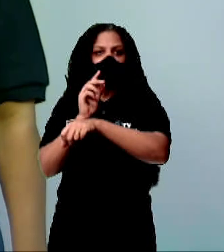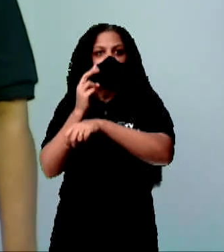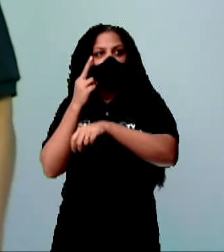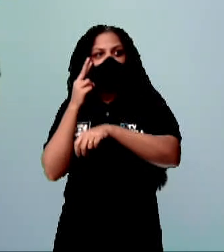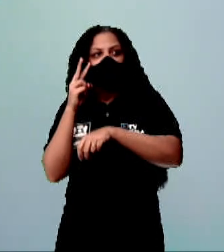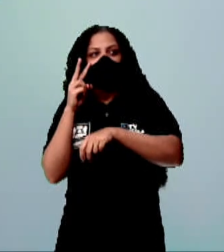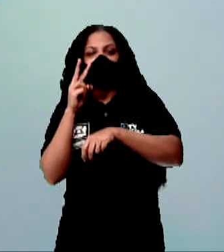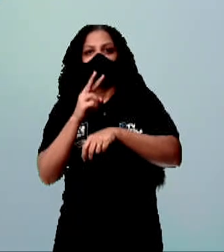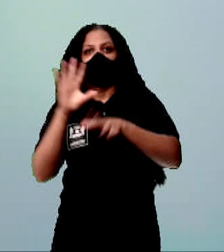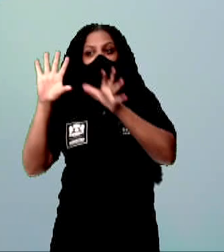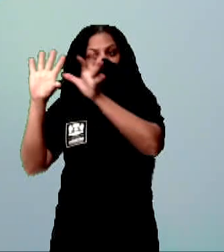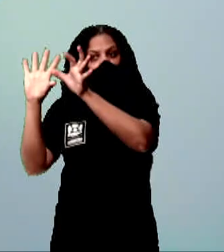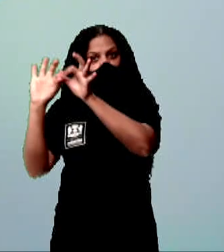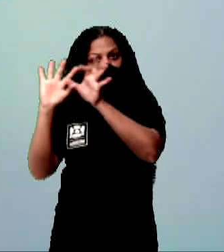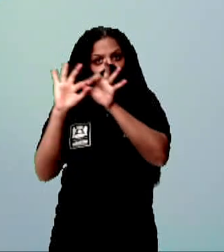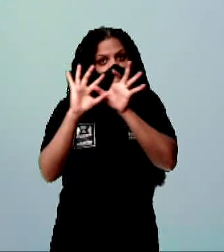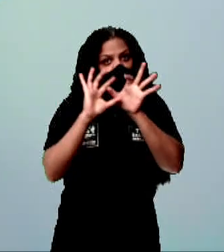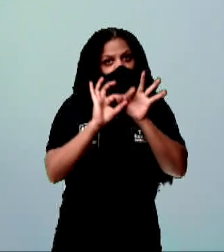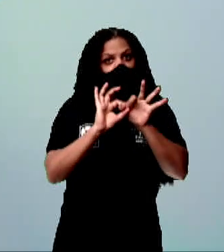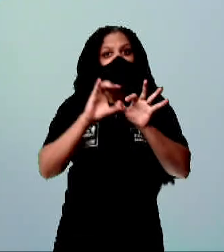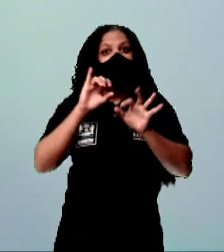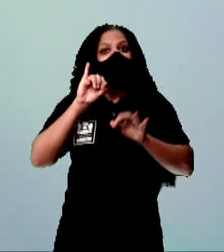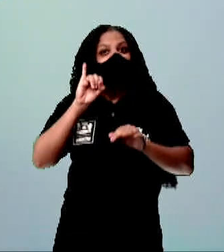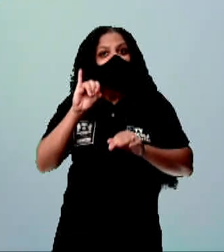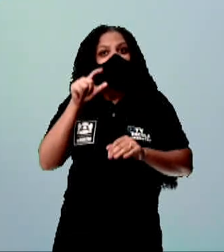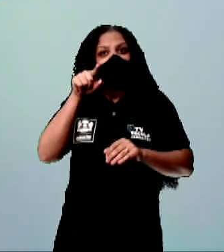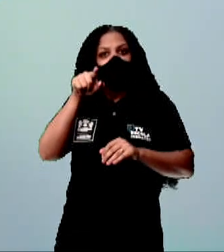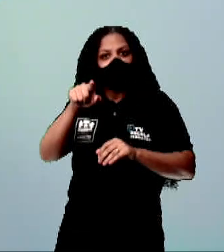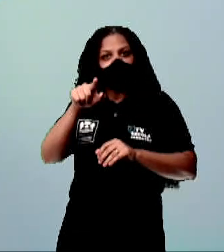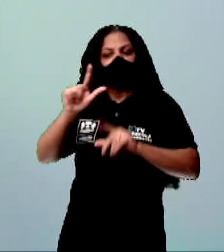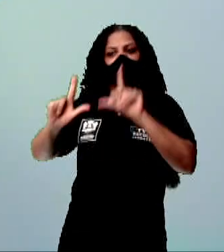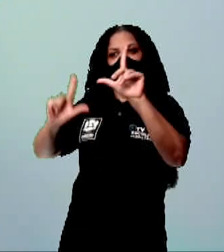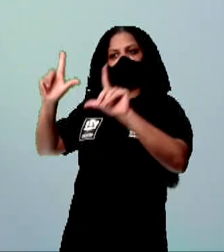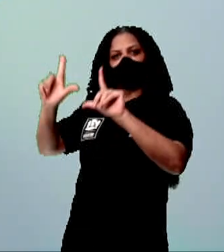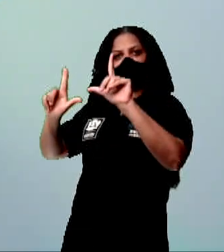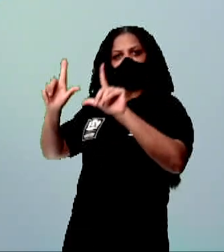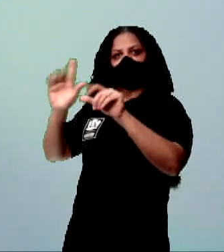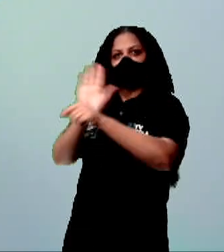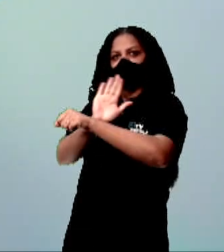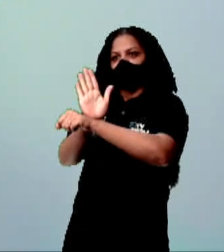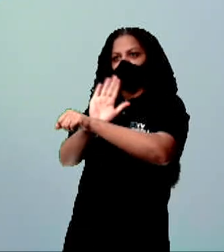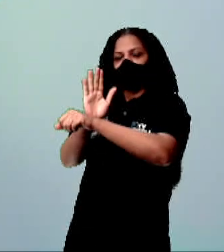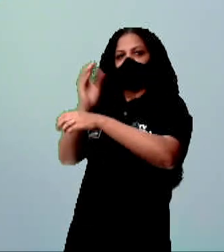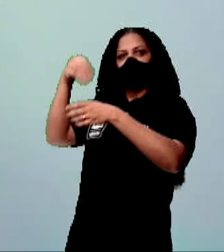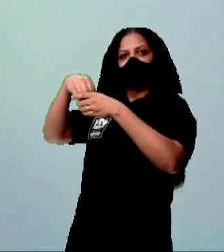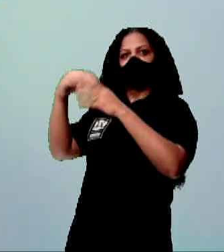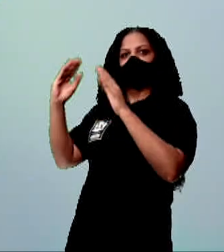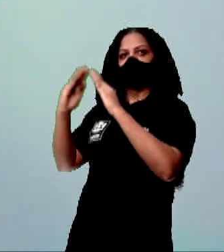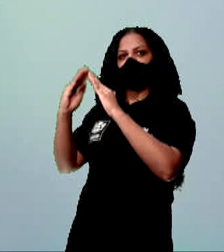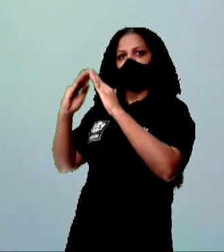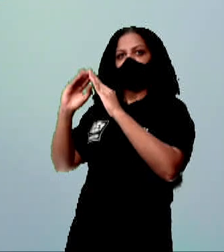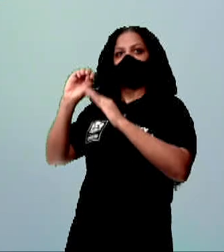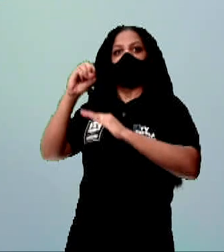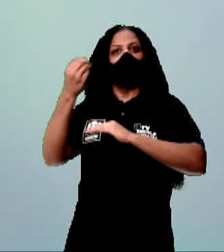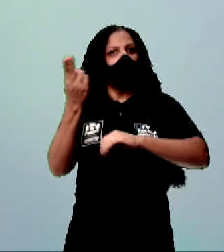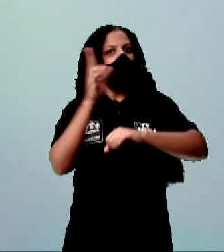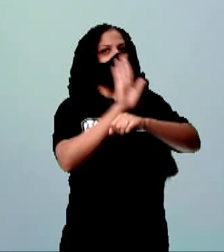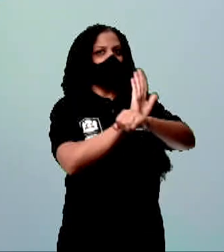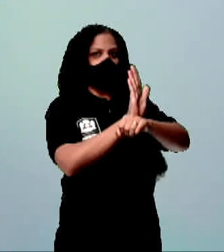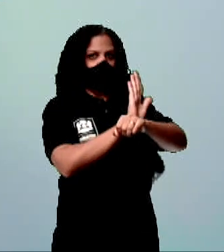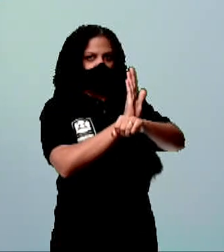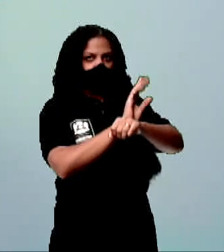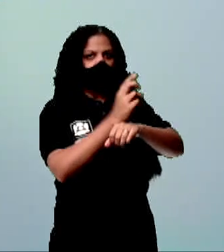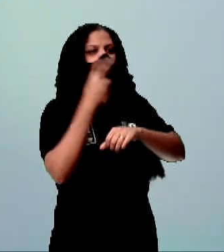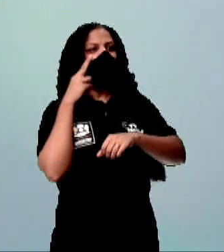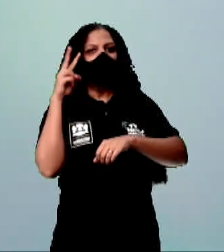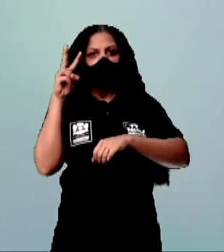contextual de que se você assistir um filme em casa ou for ao cinema, um dos recursos do lanche seria o quê? Pipoca e guaraná.